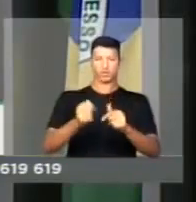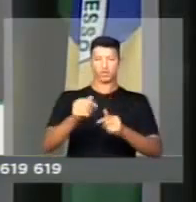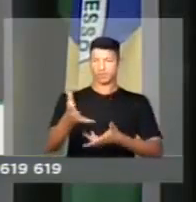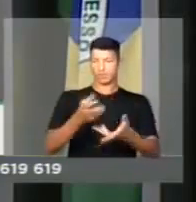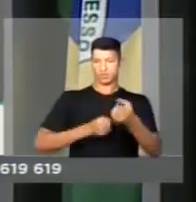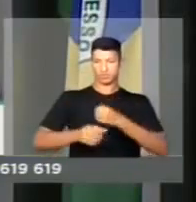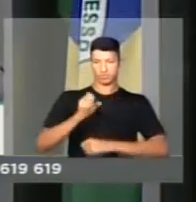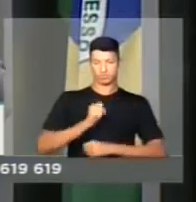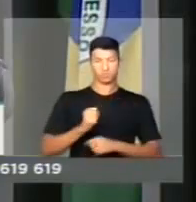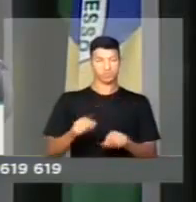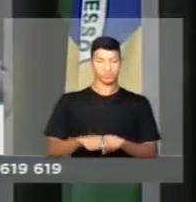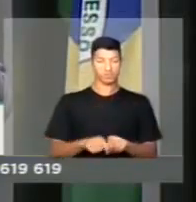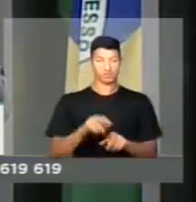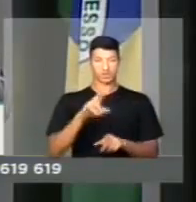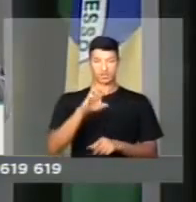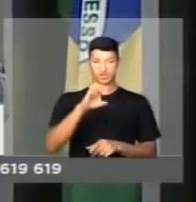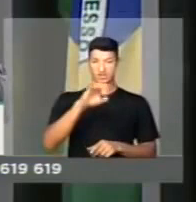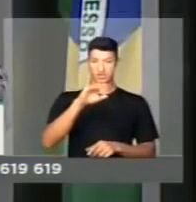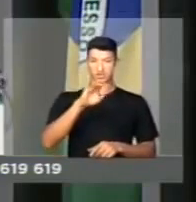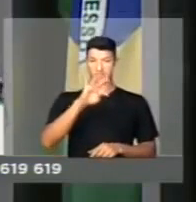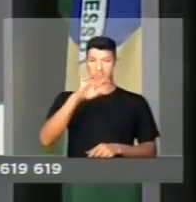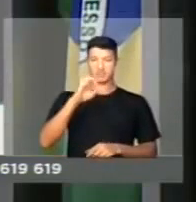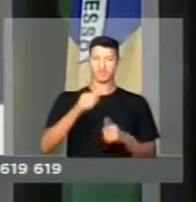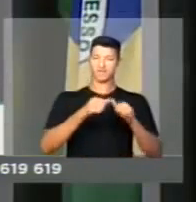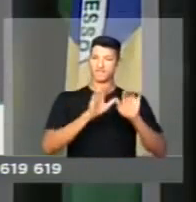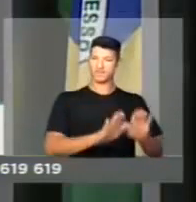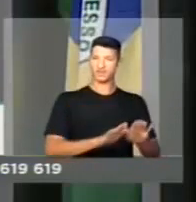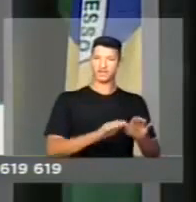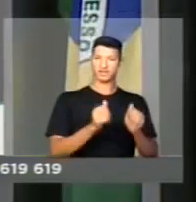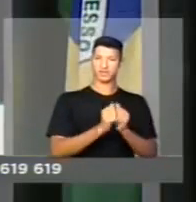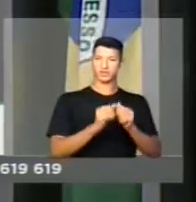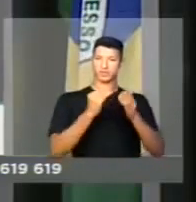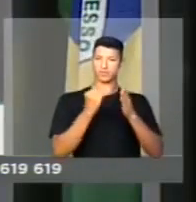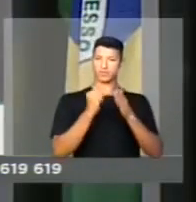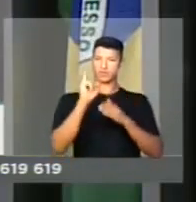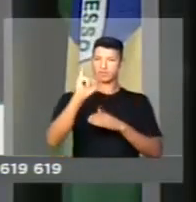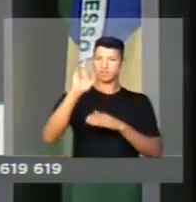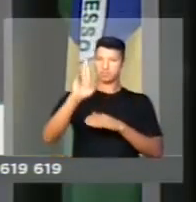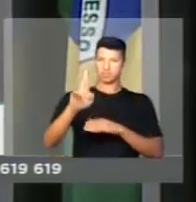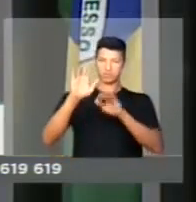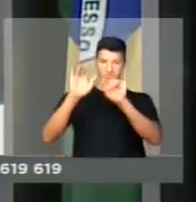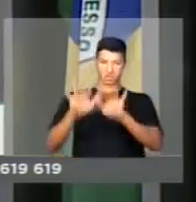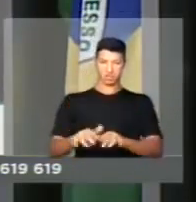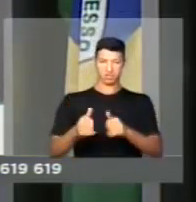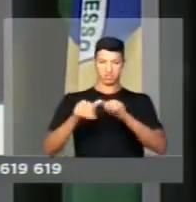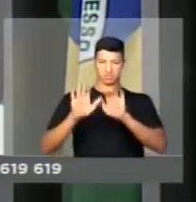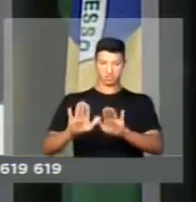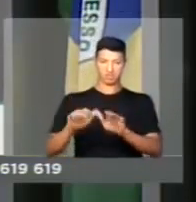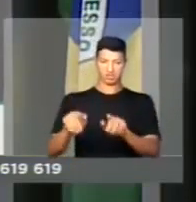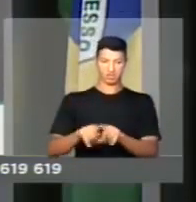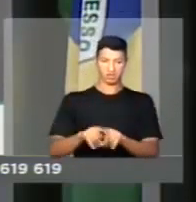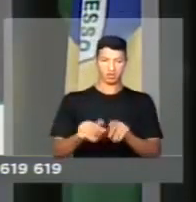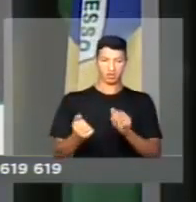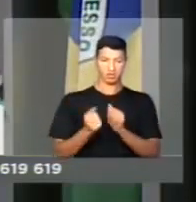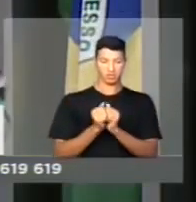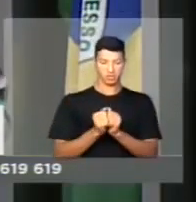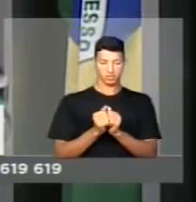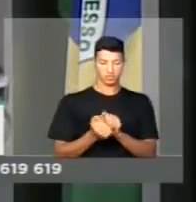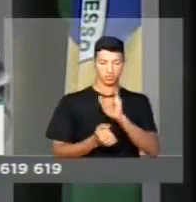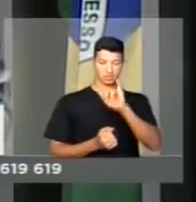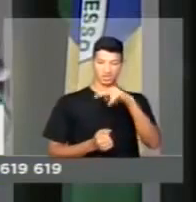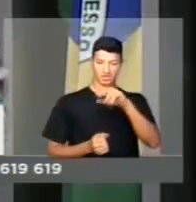arrecadação. A Receita Federal ficaria com o seu imposto de renda, ficaria com